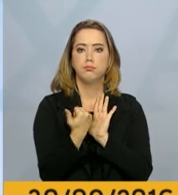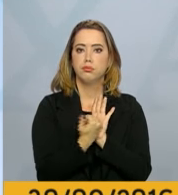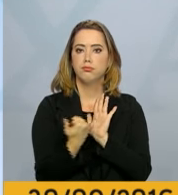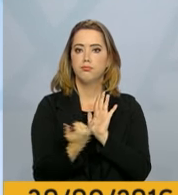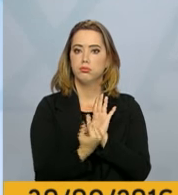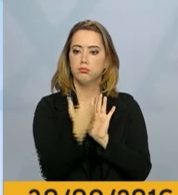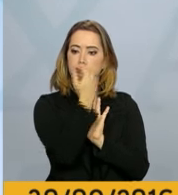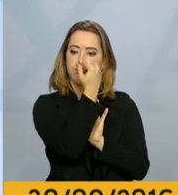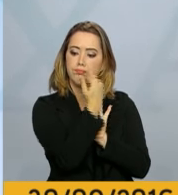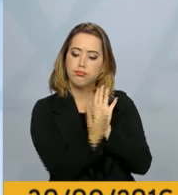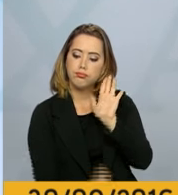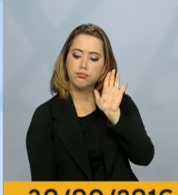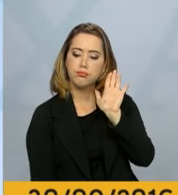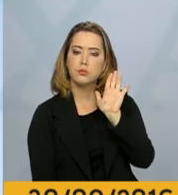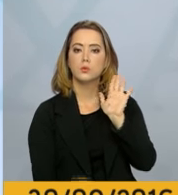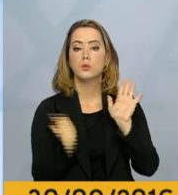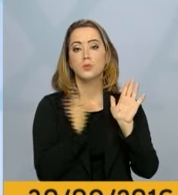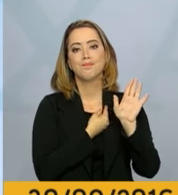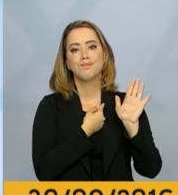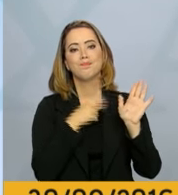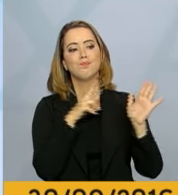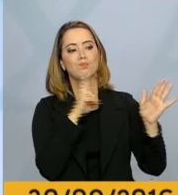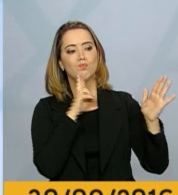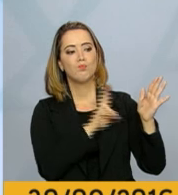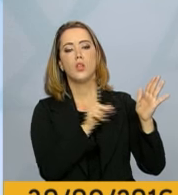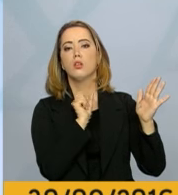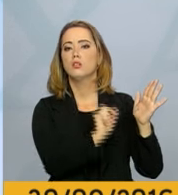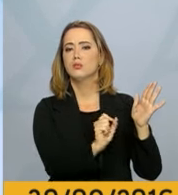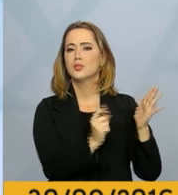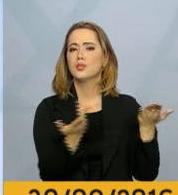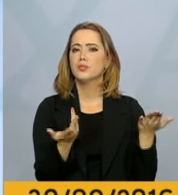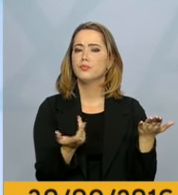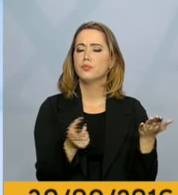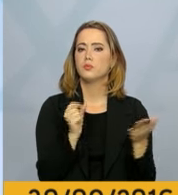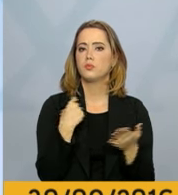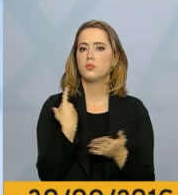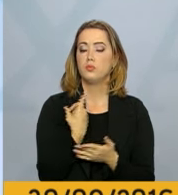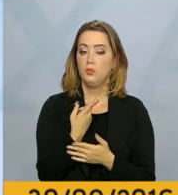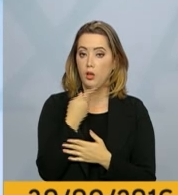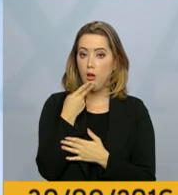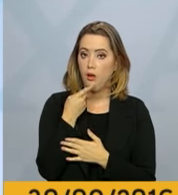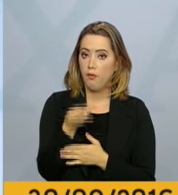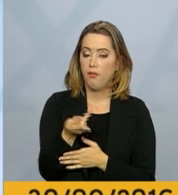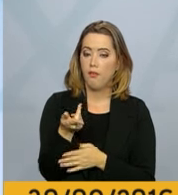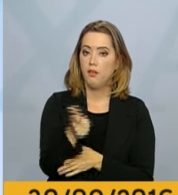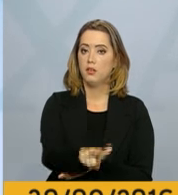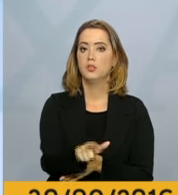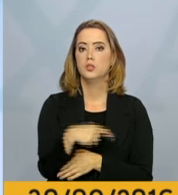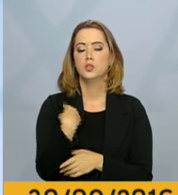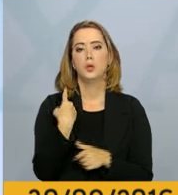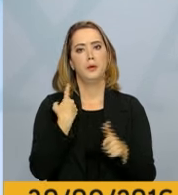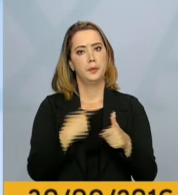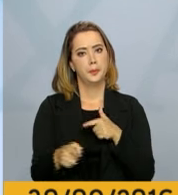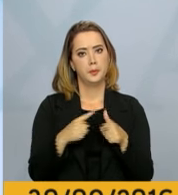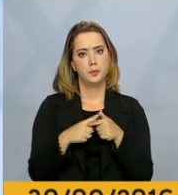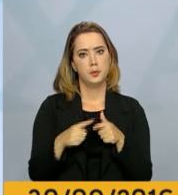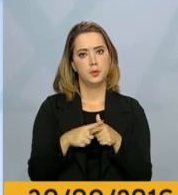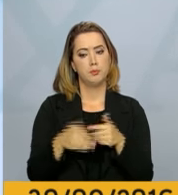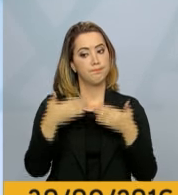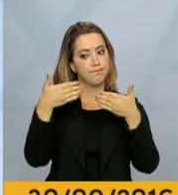algumas conclusões incontornáveis. Volto a dizer que a crise que enfrentamos